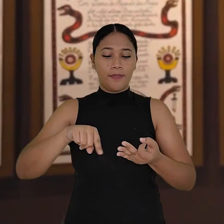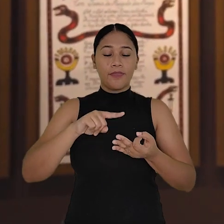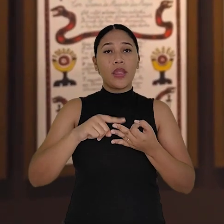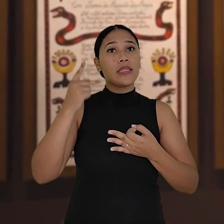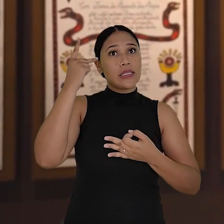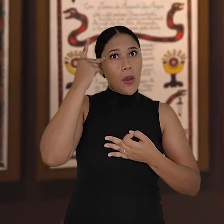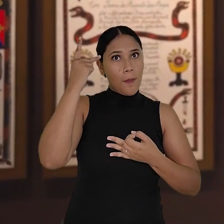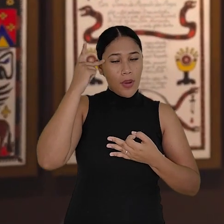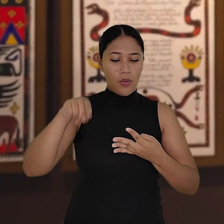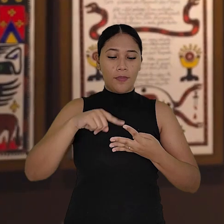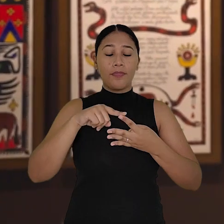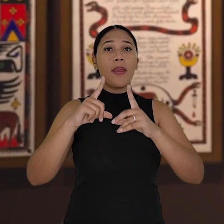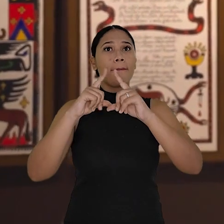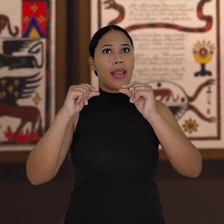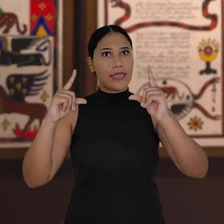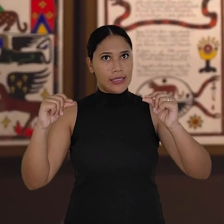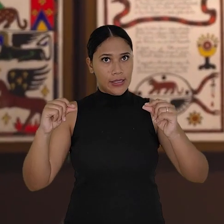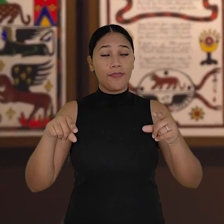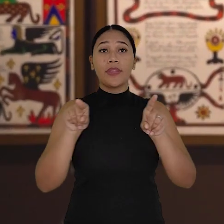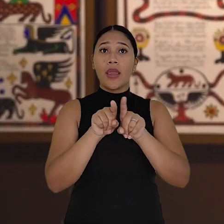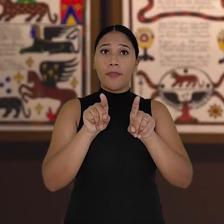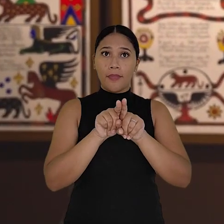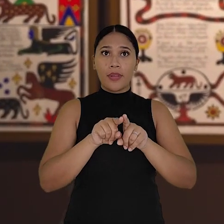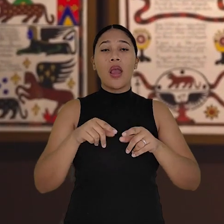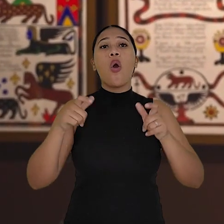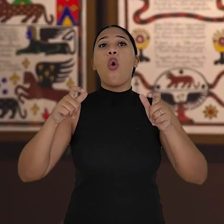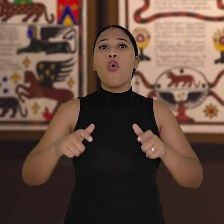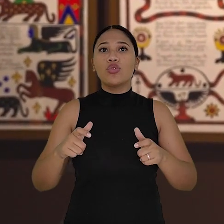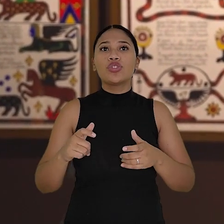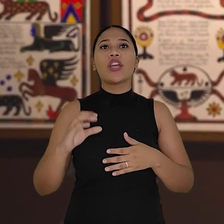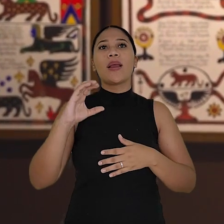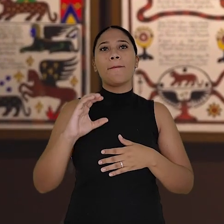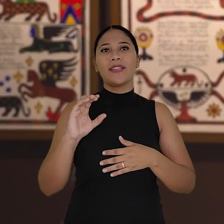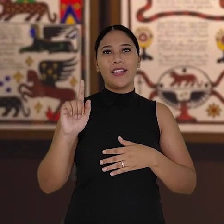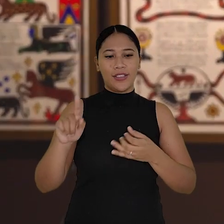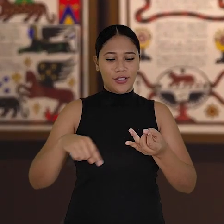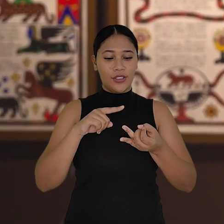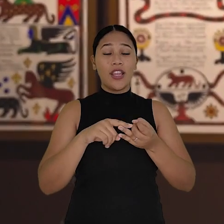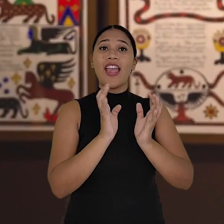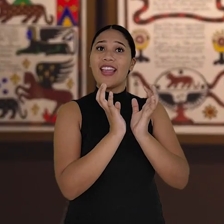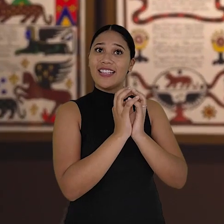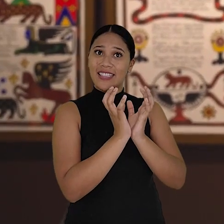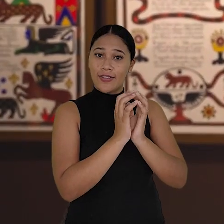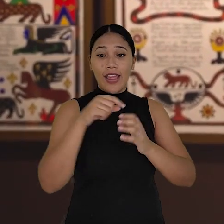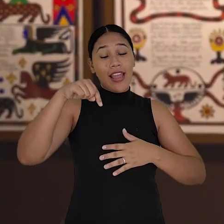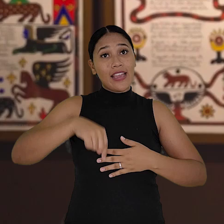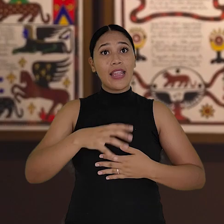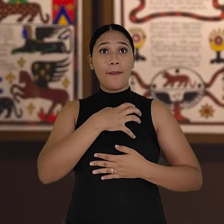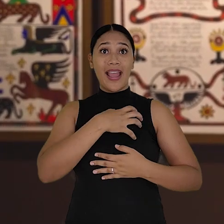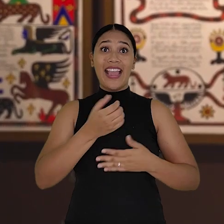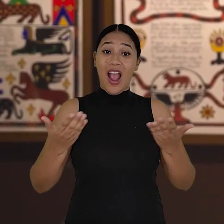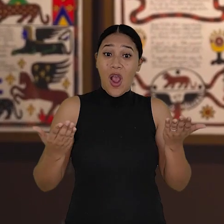de Janeiro, São Paulo, Brasília, depois ela foi para Campina Grande,